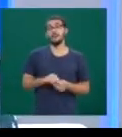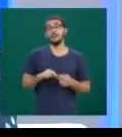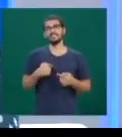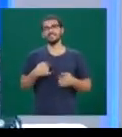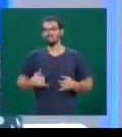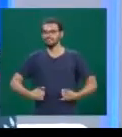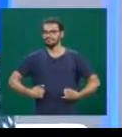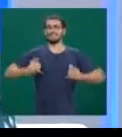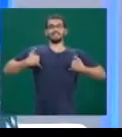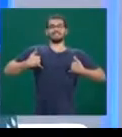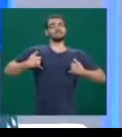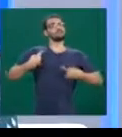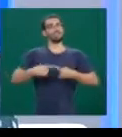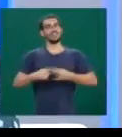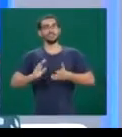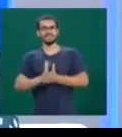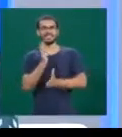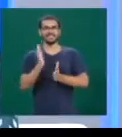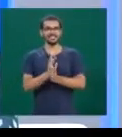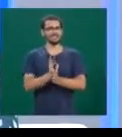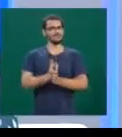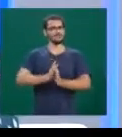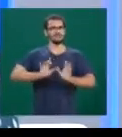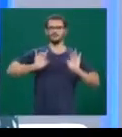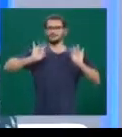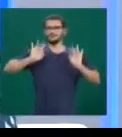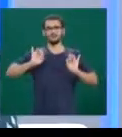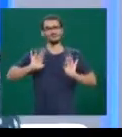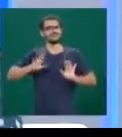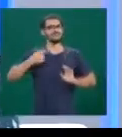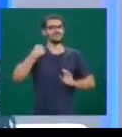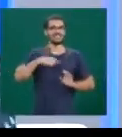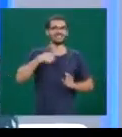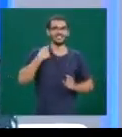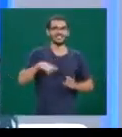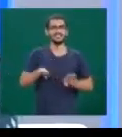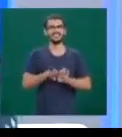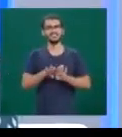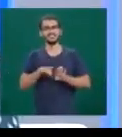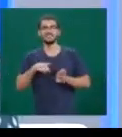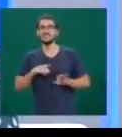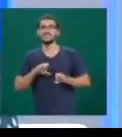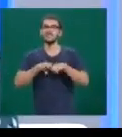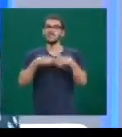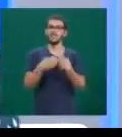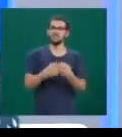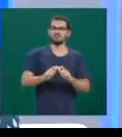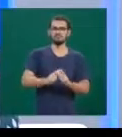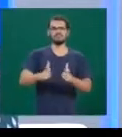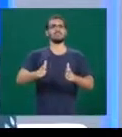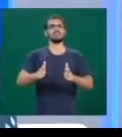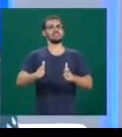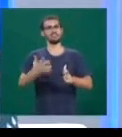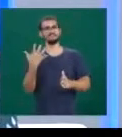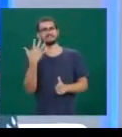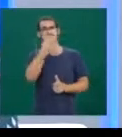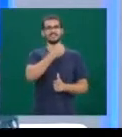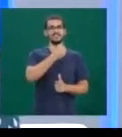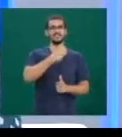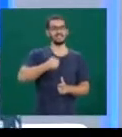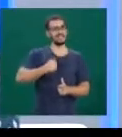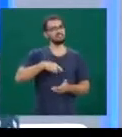é uma preciosidade para Minas Gerais e o festival é muito bonito, grande. Como escritora, é